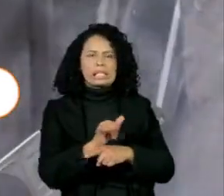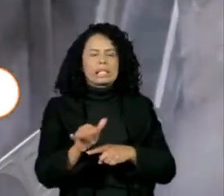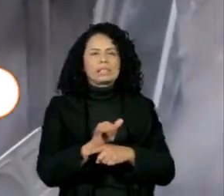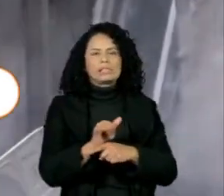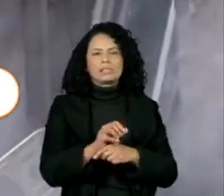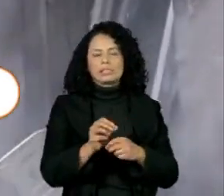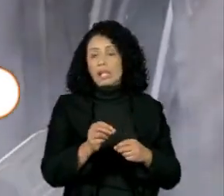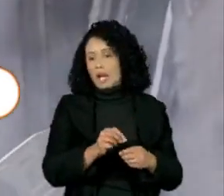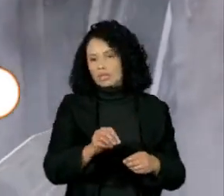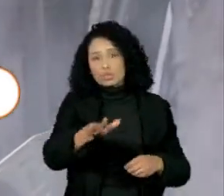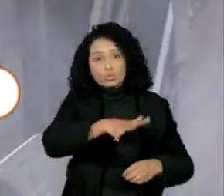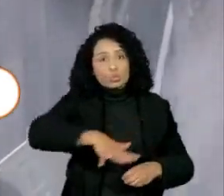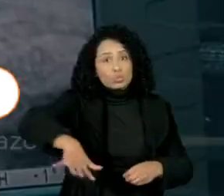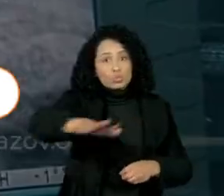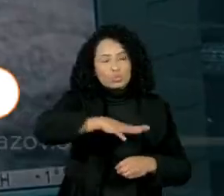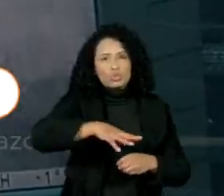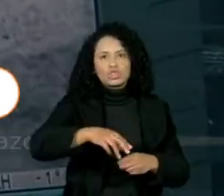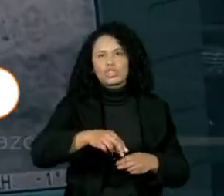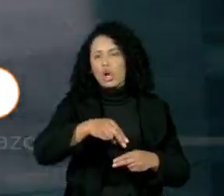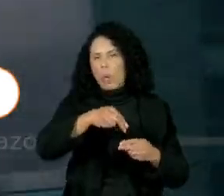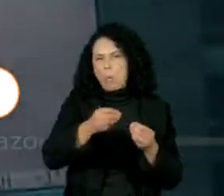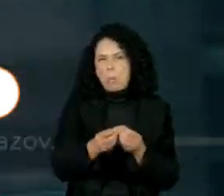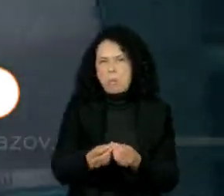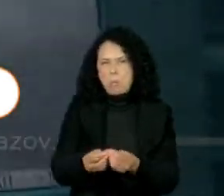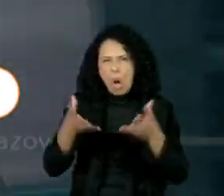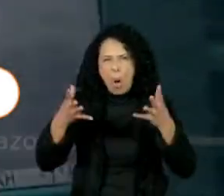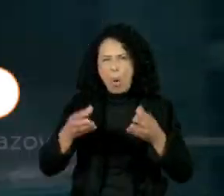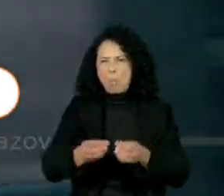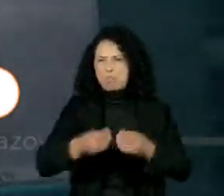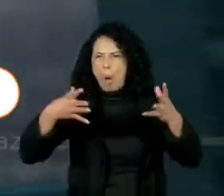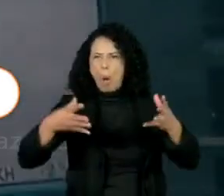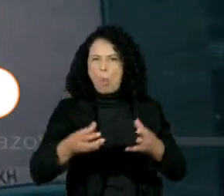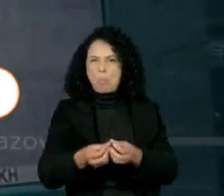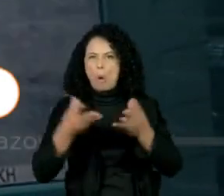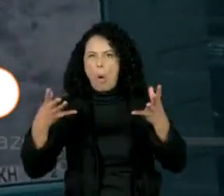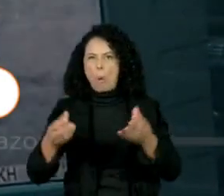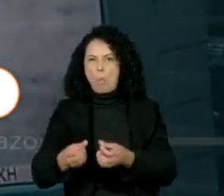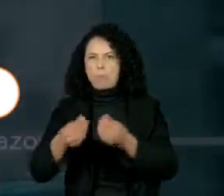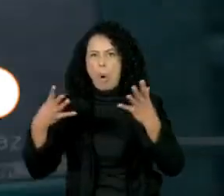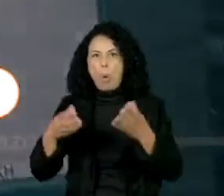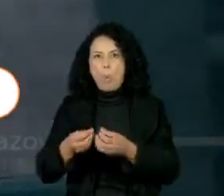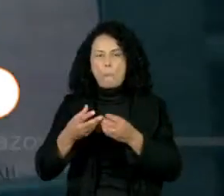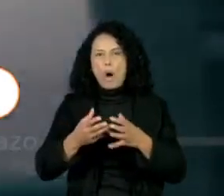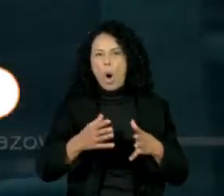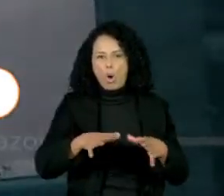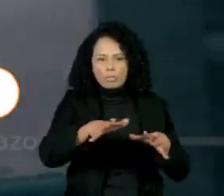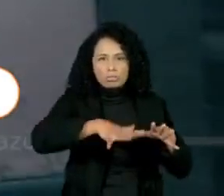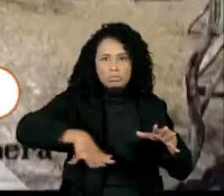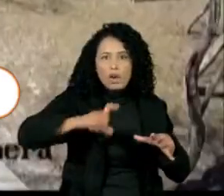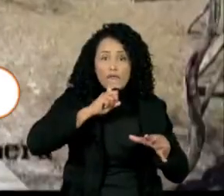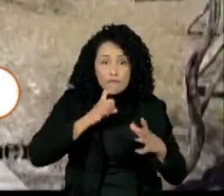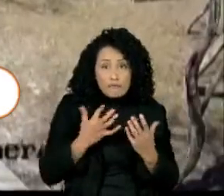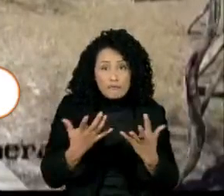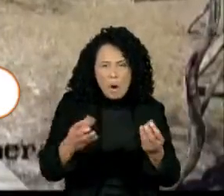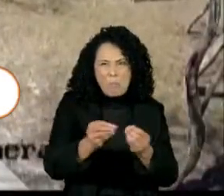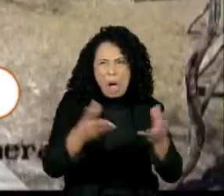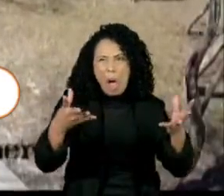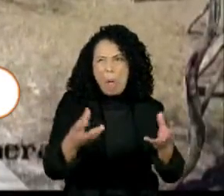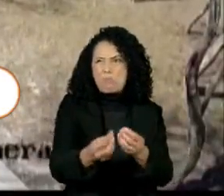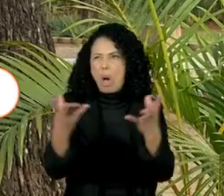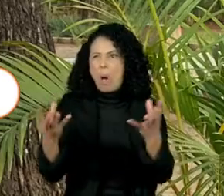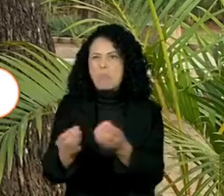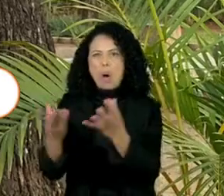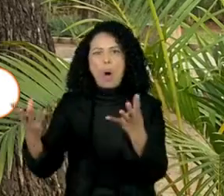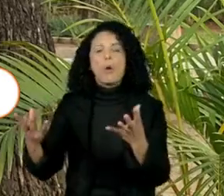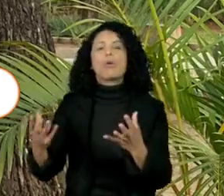de explodirem, se dividem em outras 24 minas que vão explodindo aos poucos. Esse relatório da Anistia tem